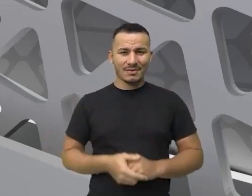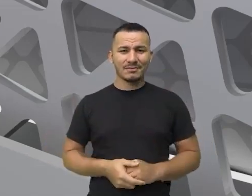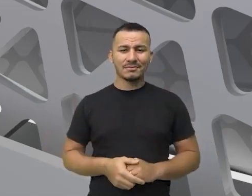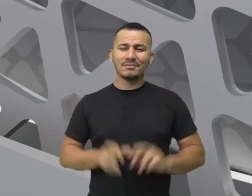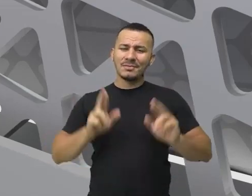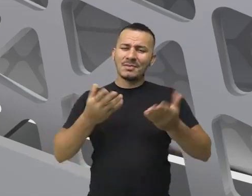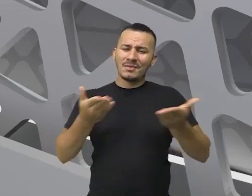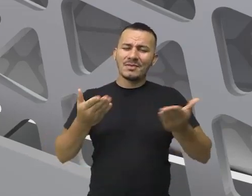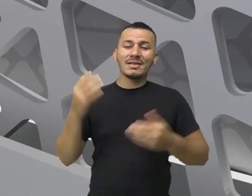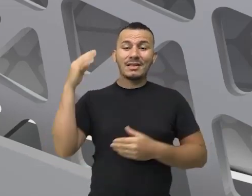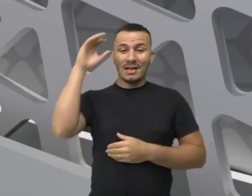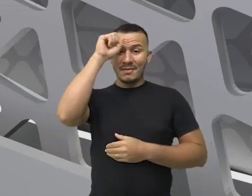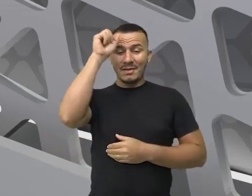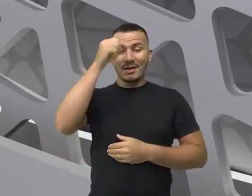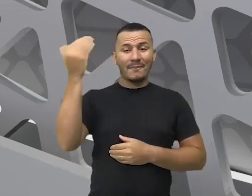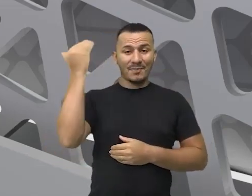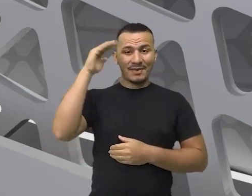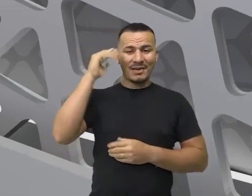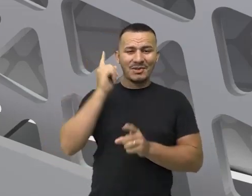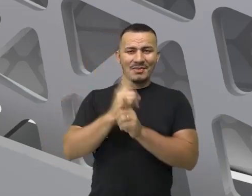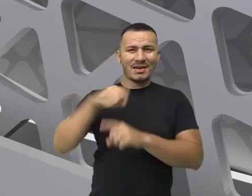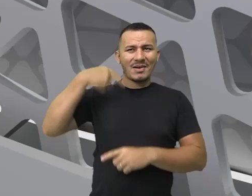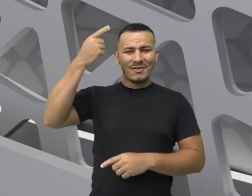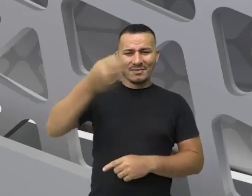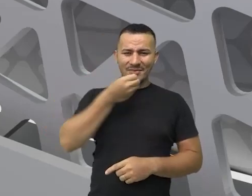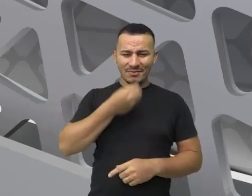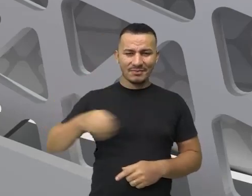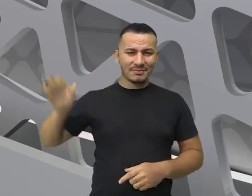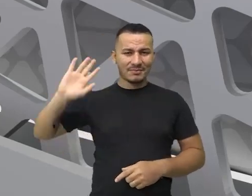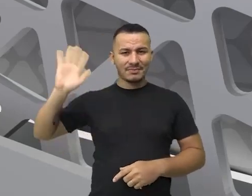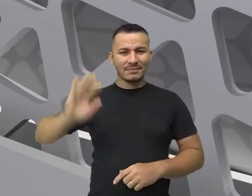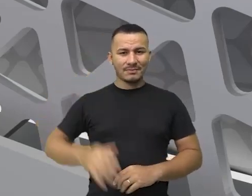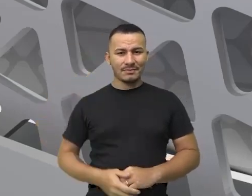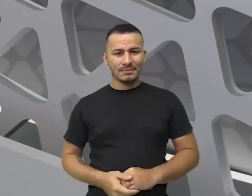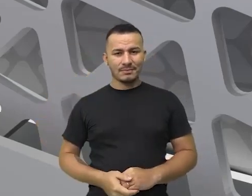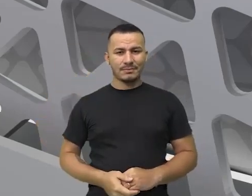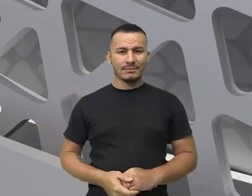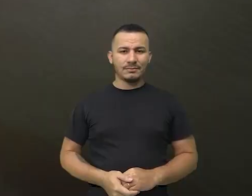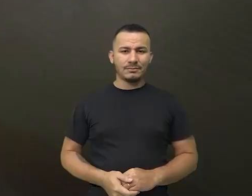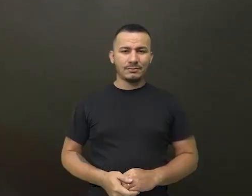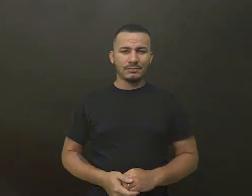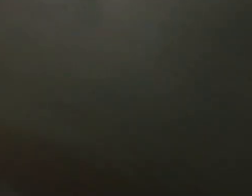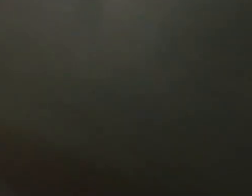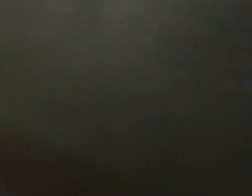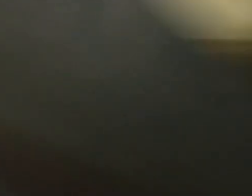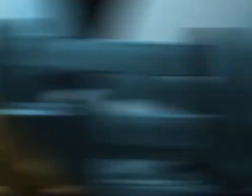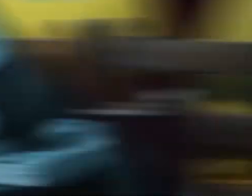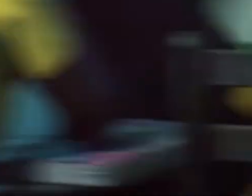Espero que vocês tenham compreendido e aguardo vocês aí na nossa próxima aula. Tchau, pessoal!